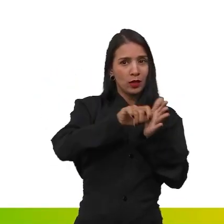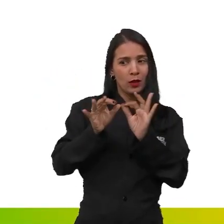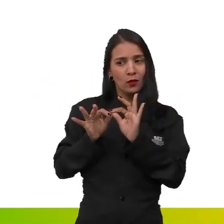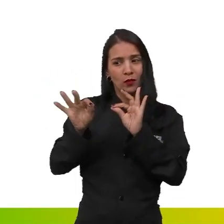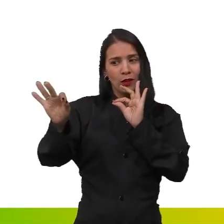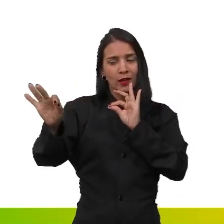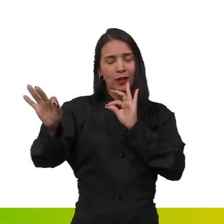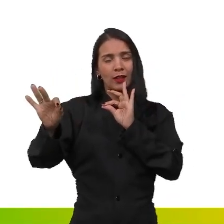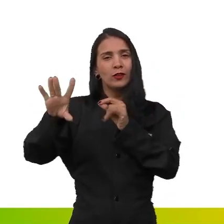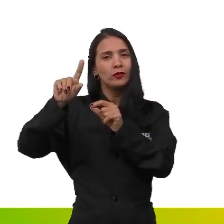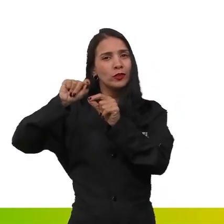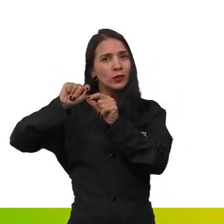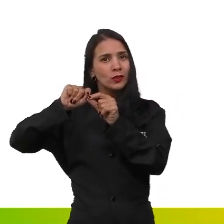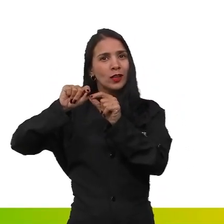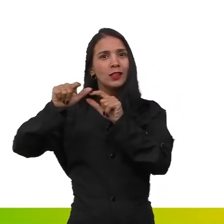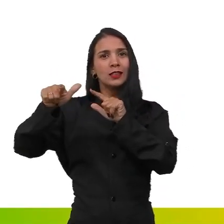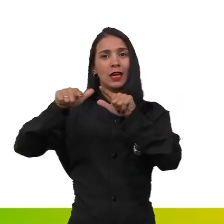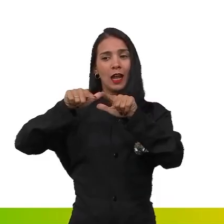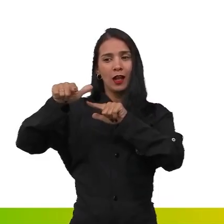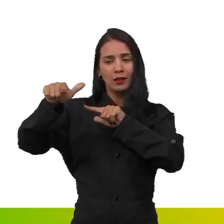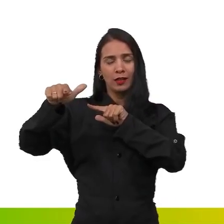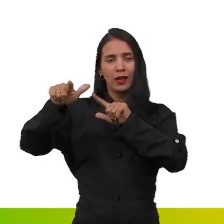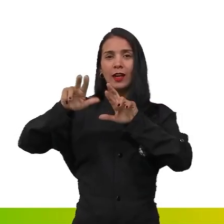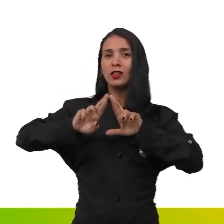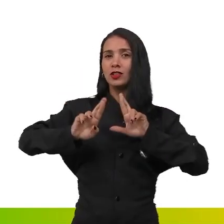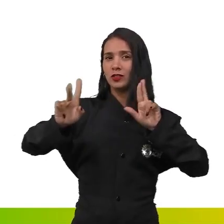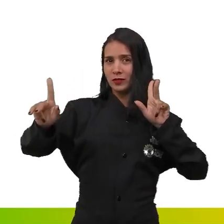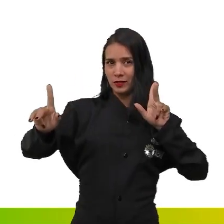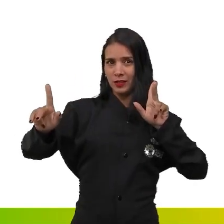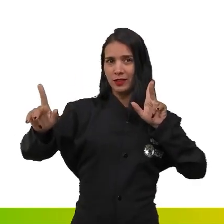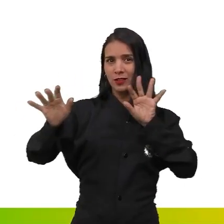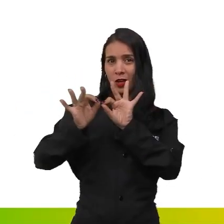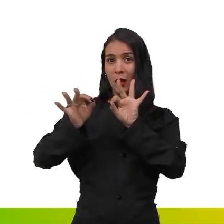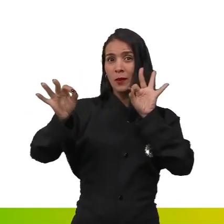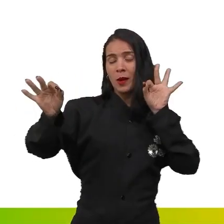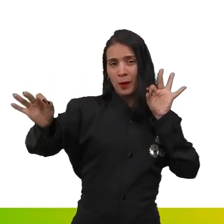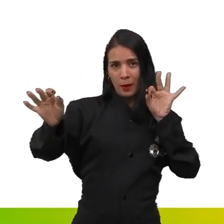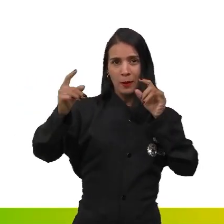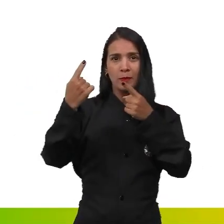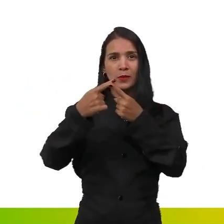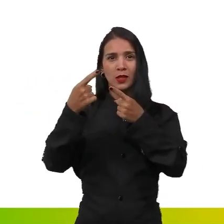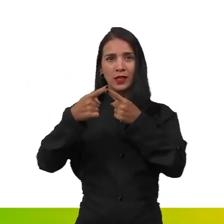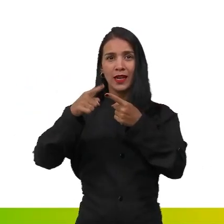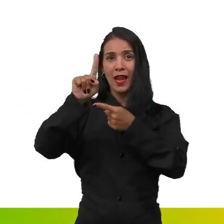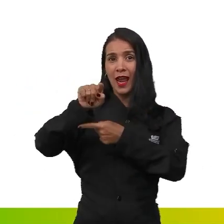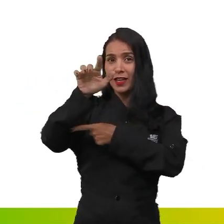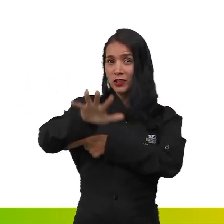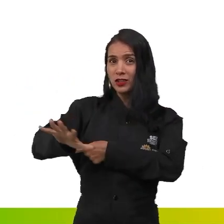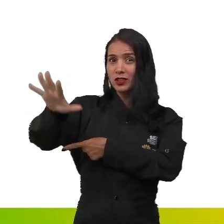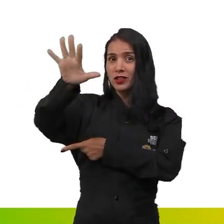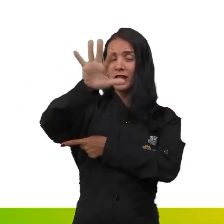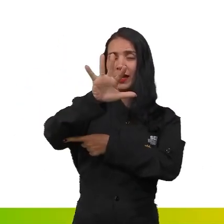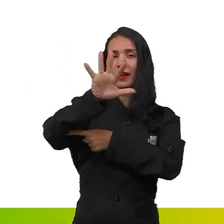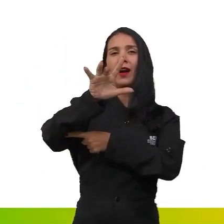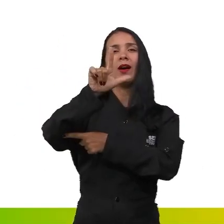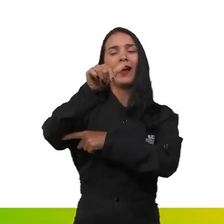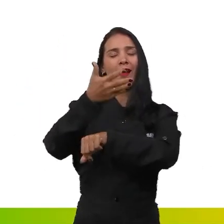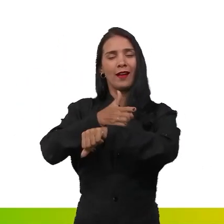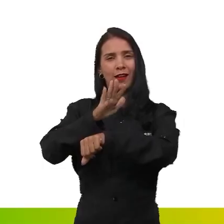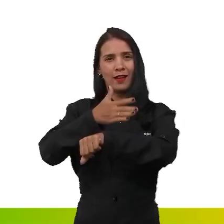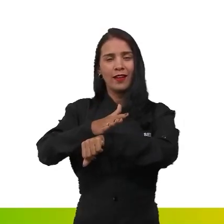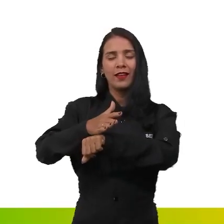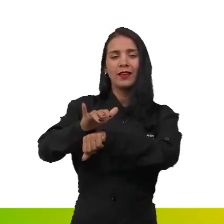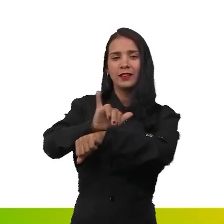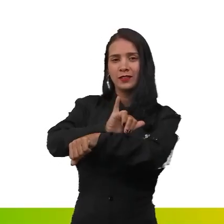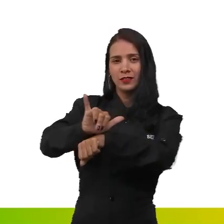ação. Então, o efeito é generalizar a ação, tornando a afirmação mais universal e